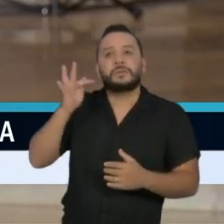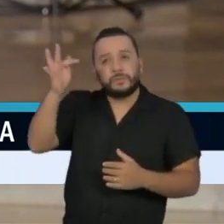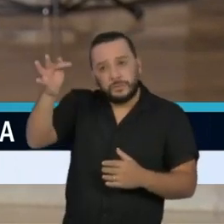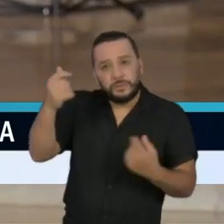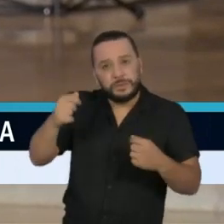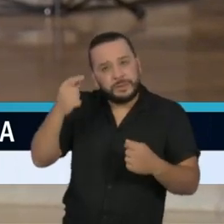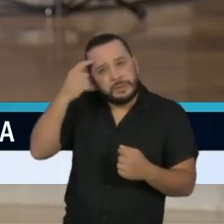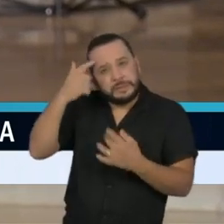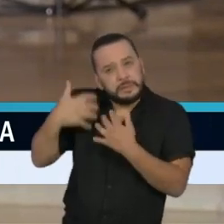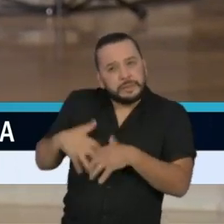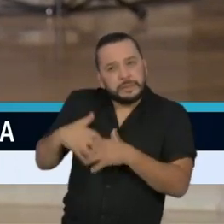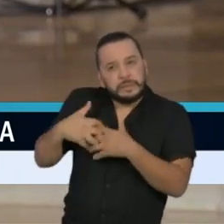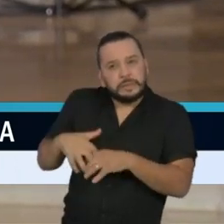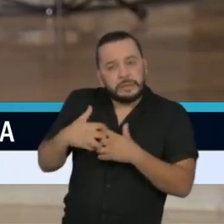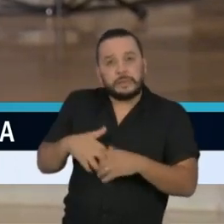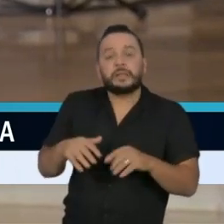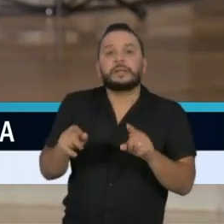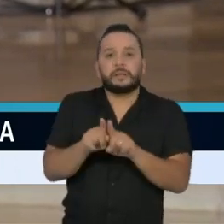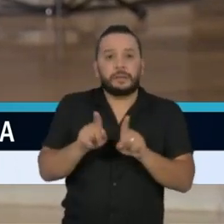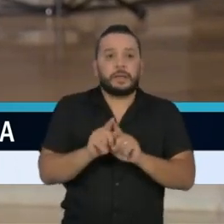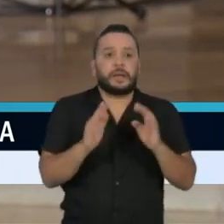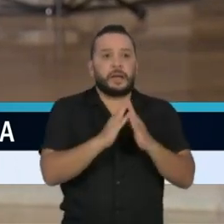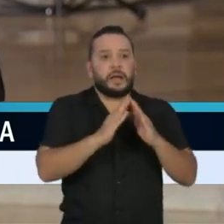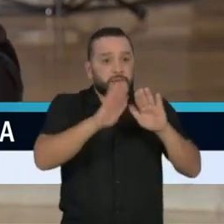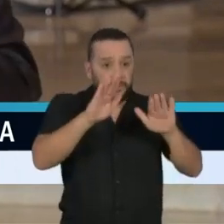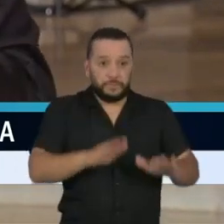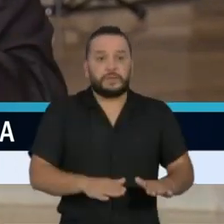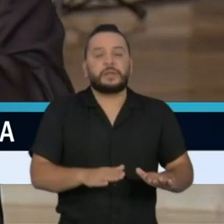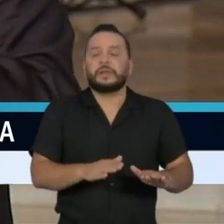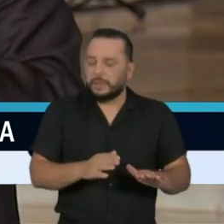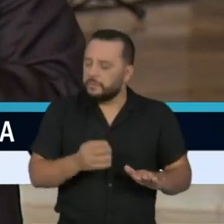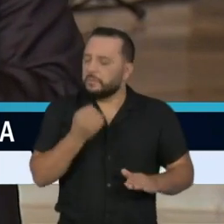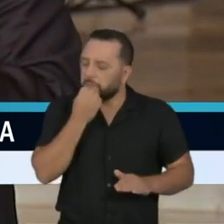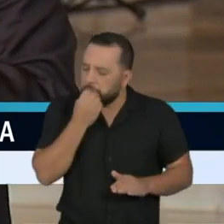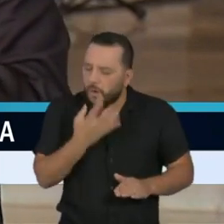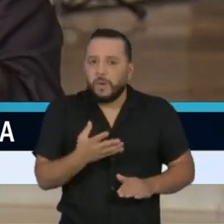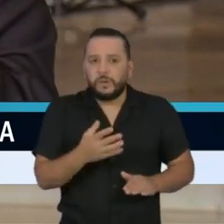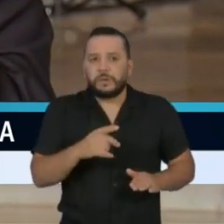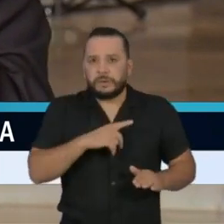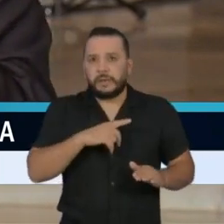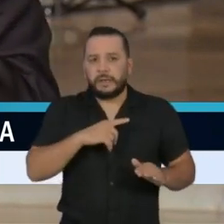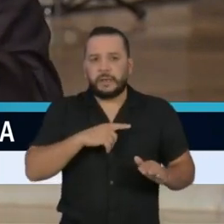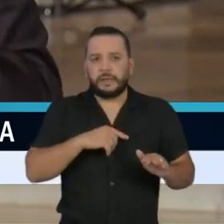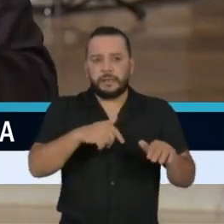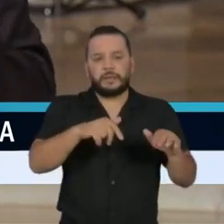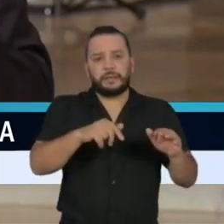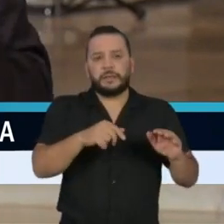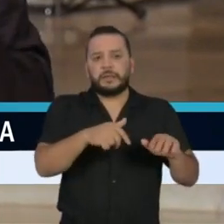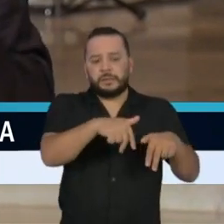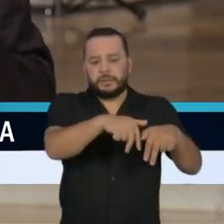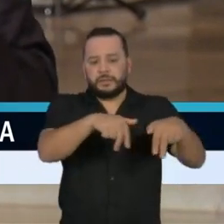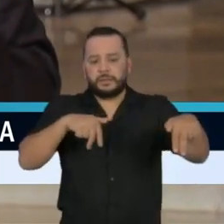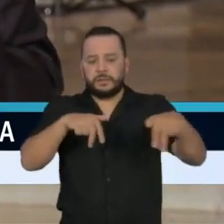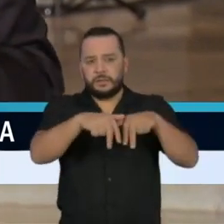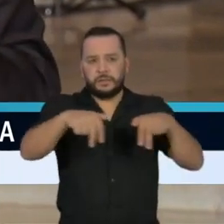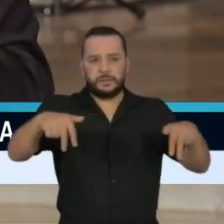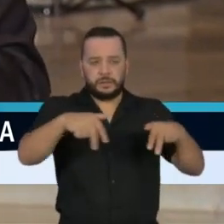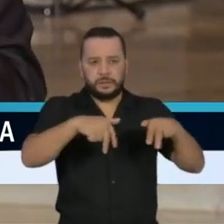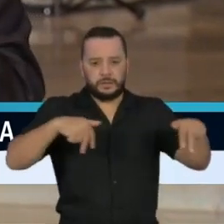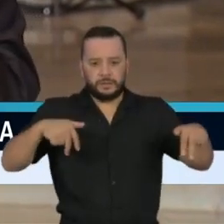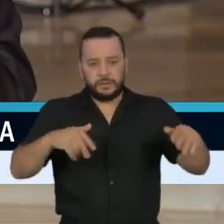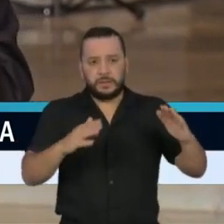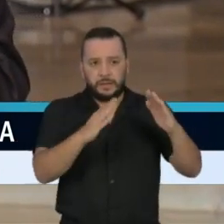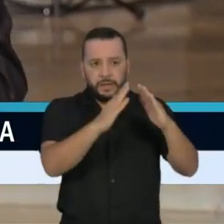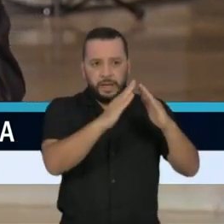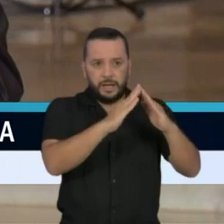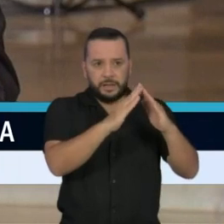isolamento social estão funcionando. Quer dizer, a curva aparentemente está tendendo a estabilizar. Mas essas medidas, elas